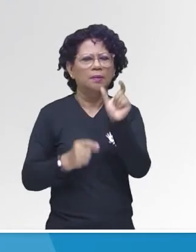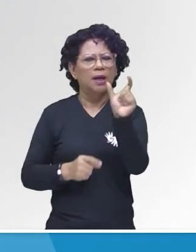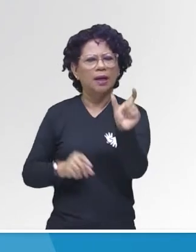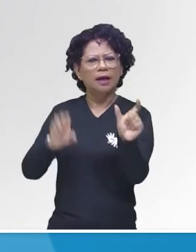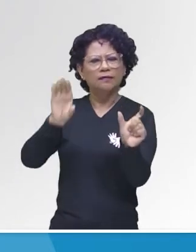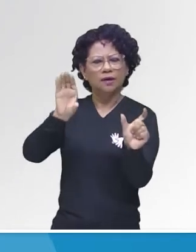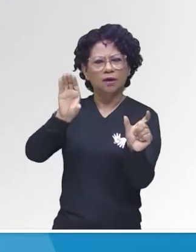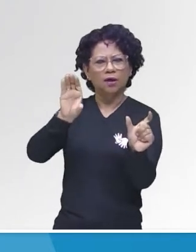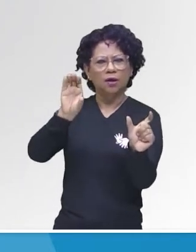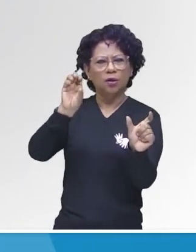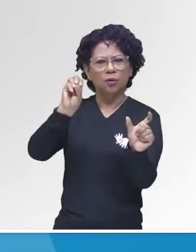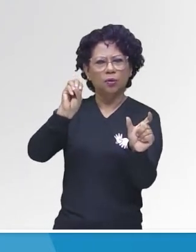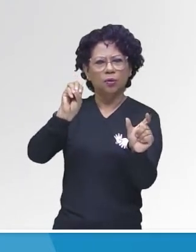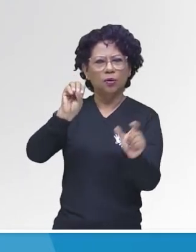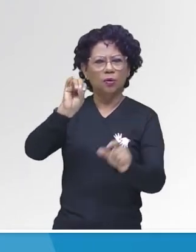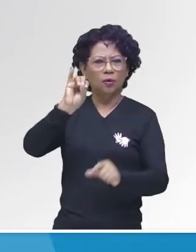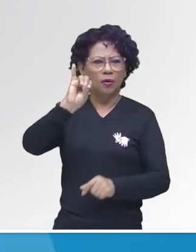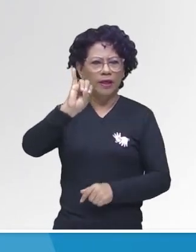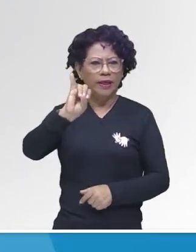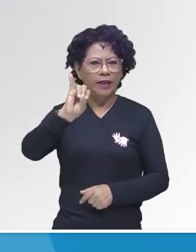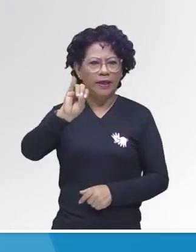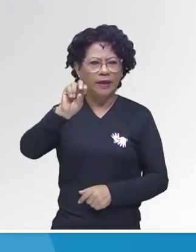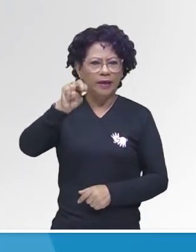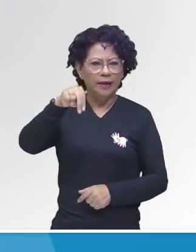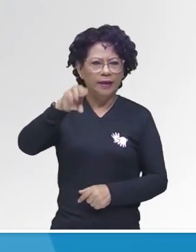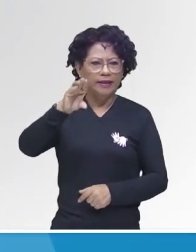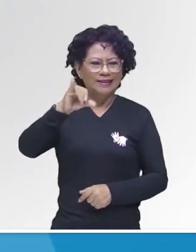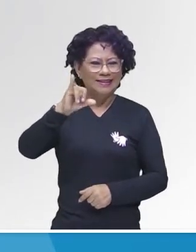palavra coincidentes, parece muito, né?